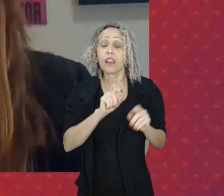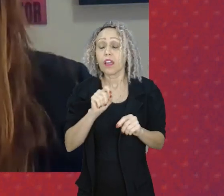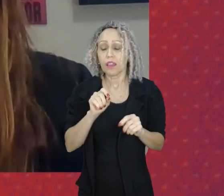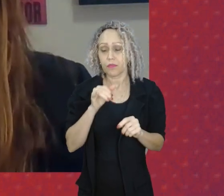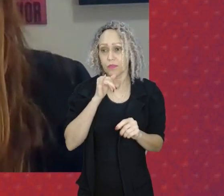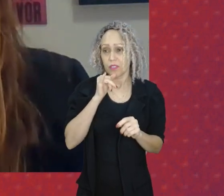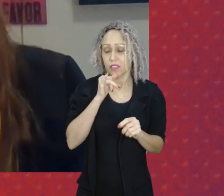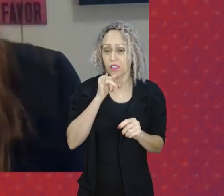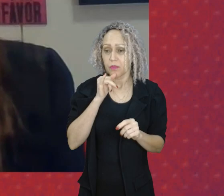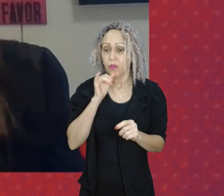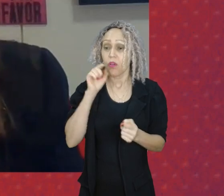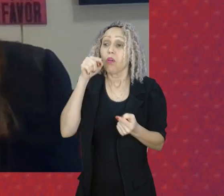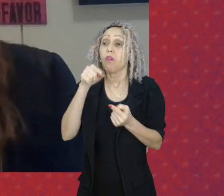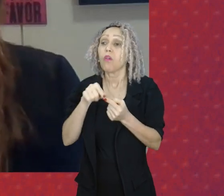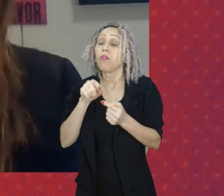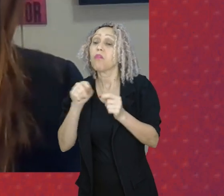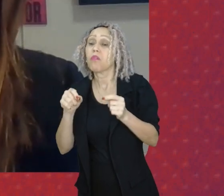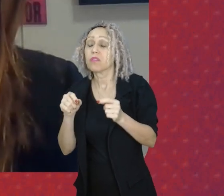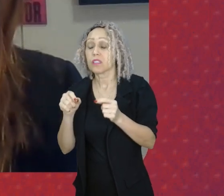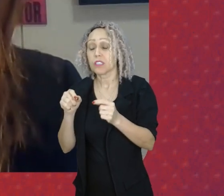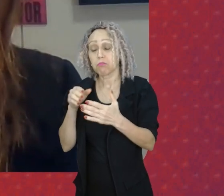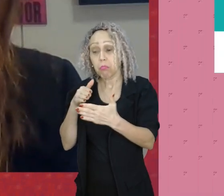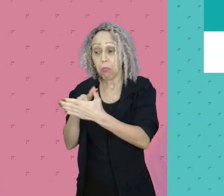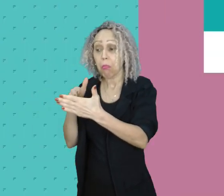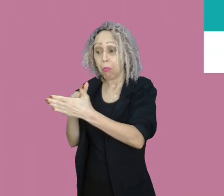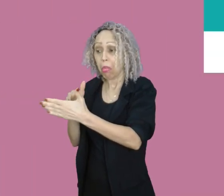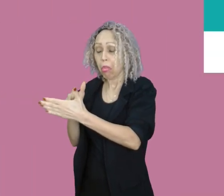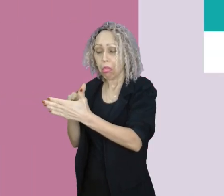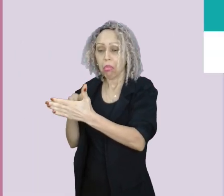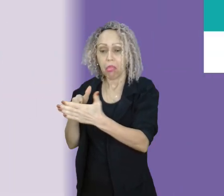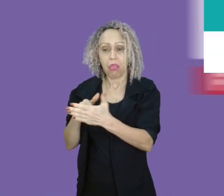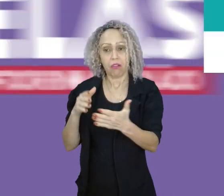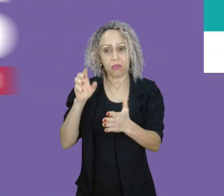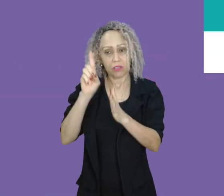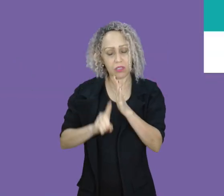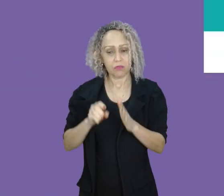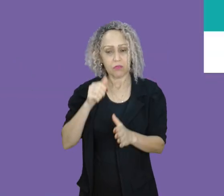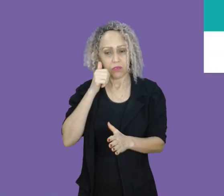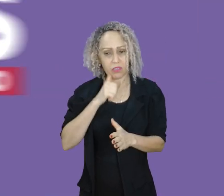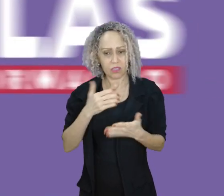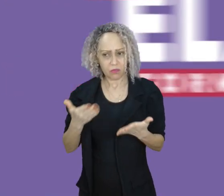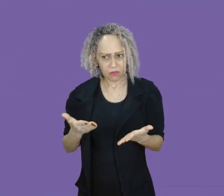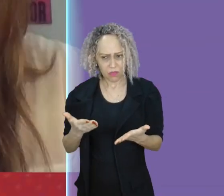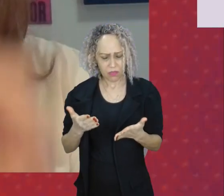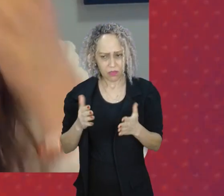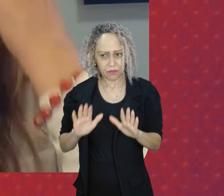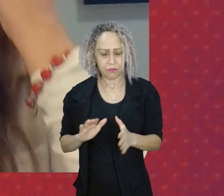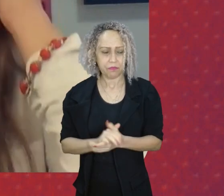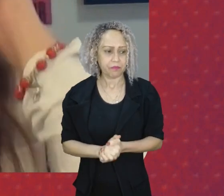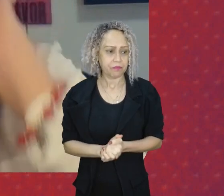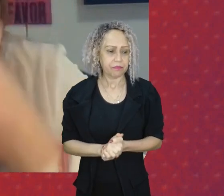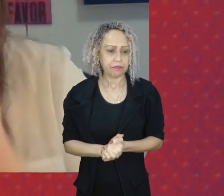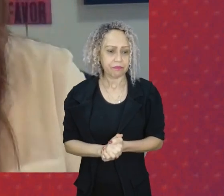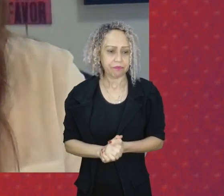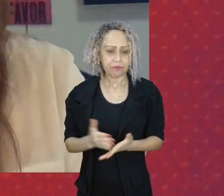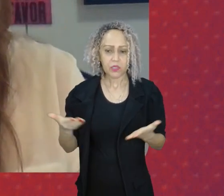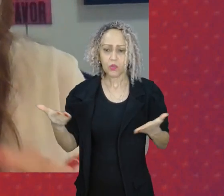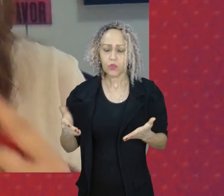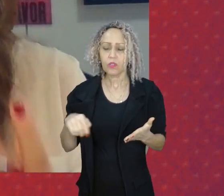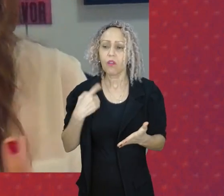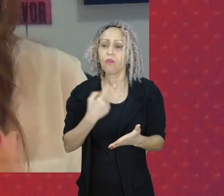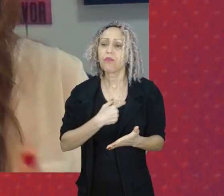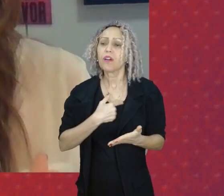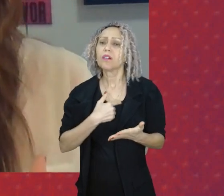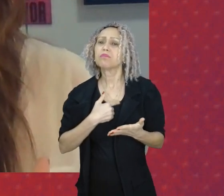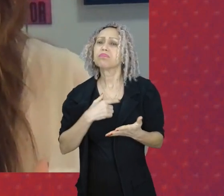com a finalidade de impedir, obstaculizar ou restringir os direitos políticos da mulher. E hoje a gente vai falar um pouco sobre o processo, assim,